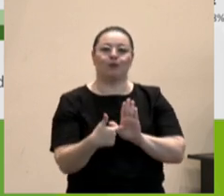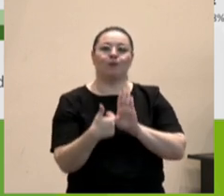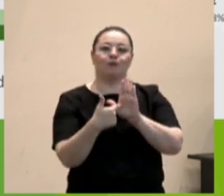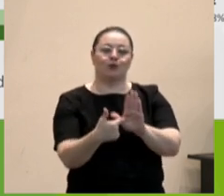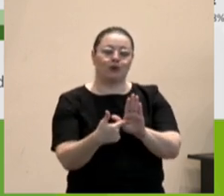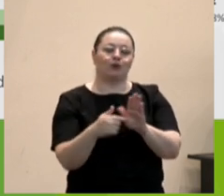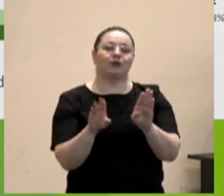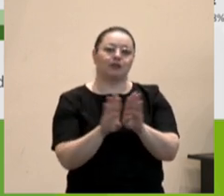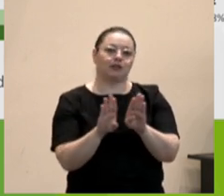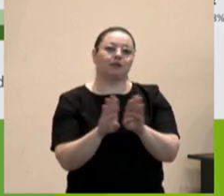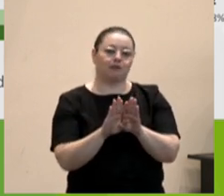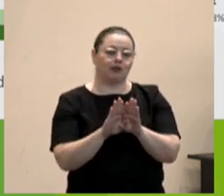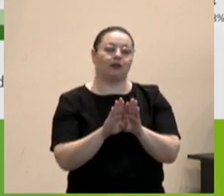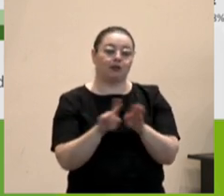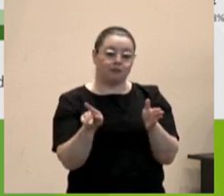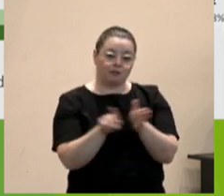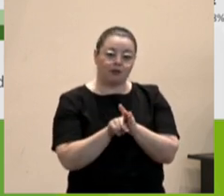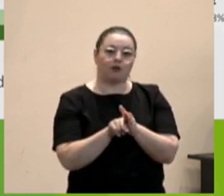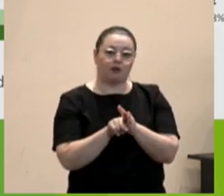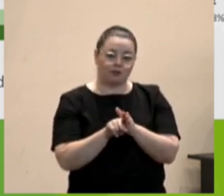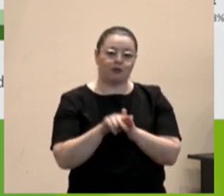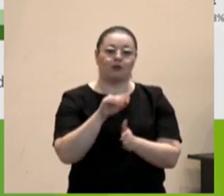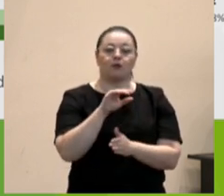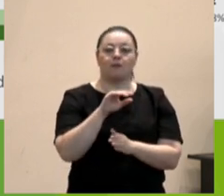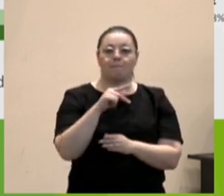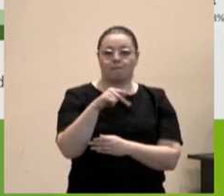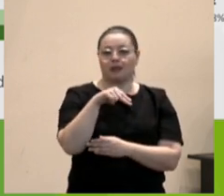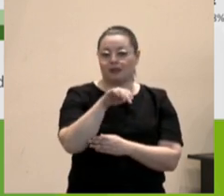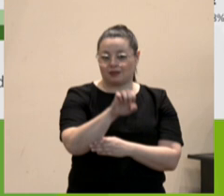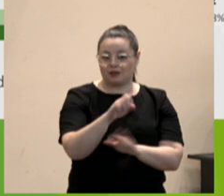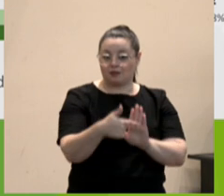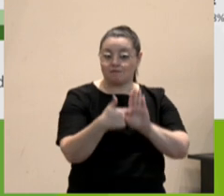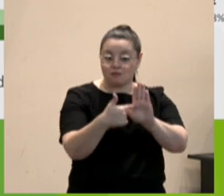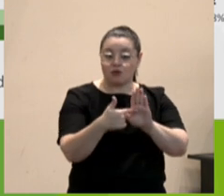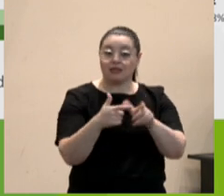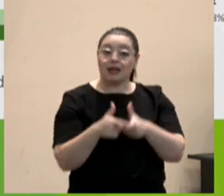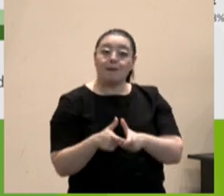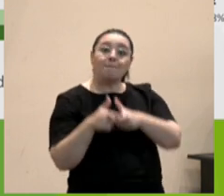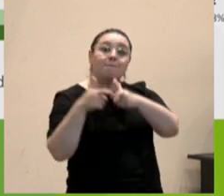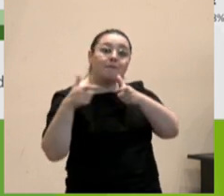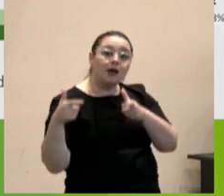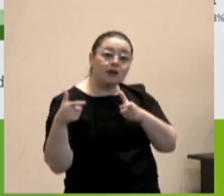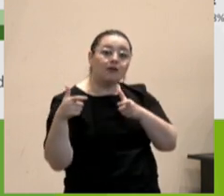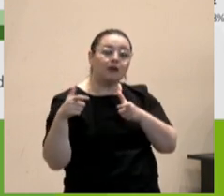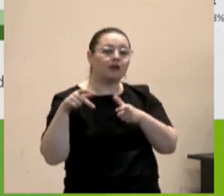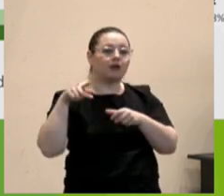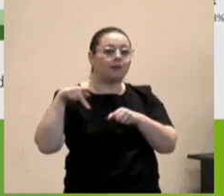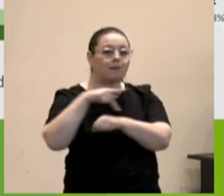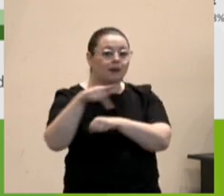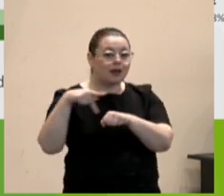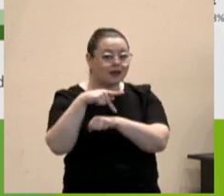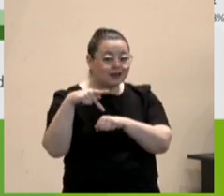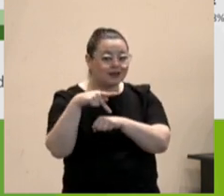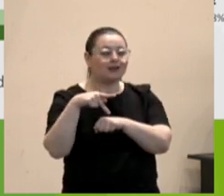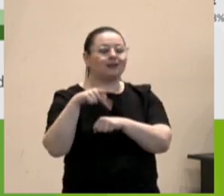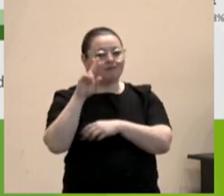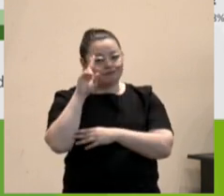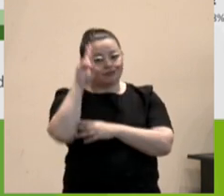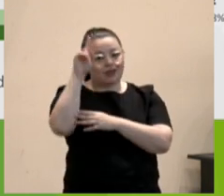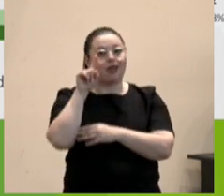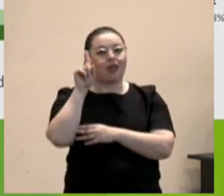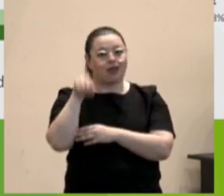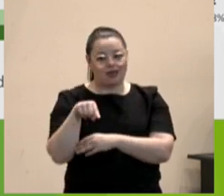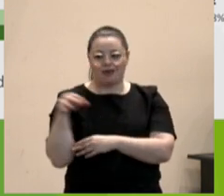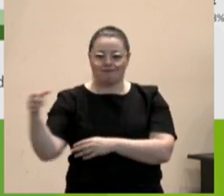Plano Nacional de Educação e do Censo, a predominância no país era por indicação, tanto na rede